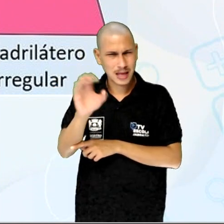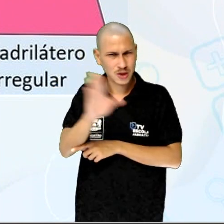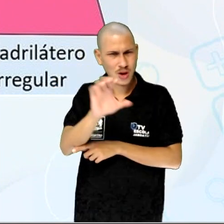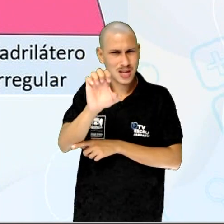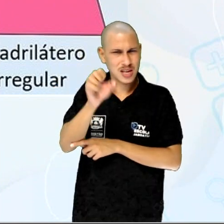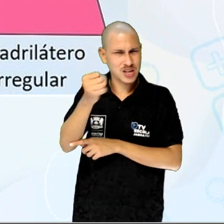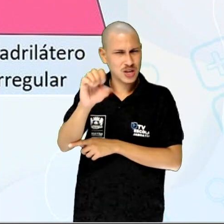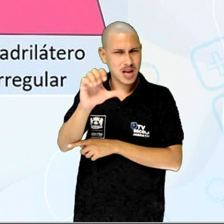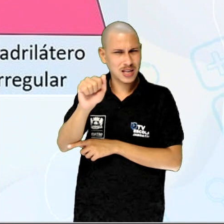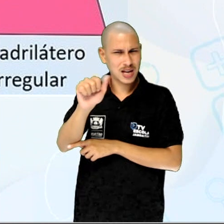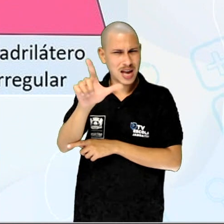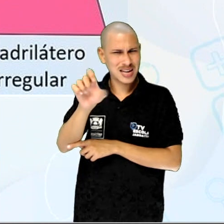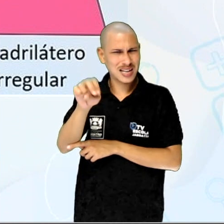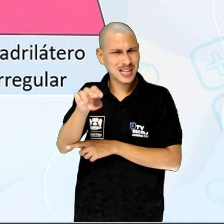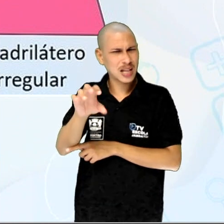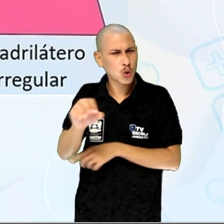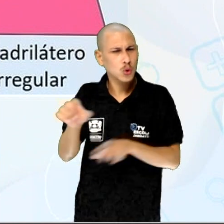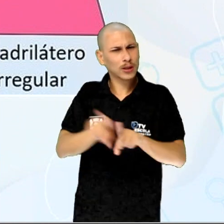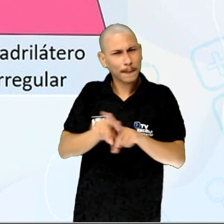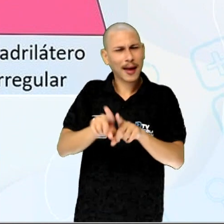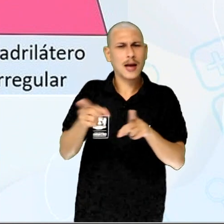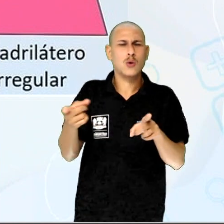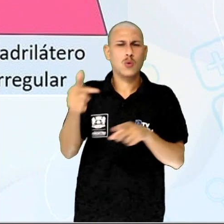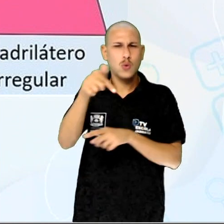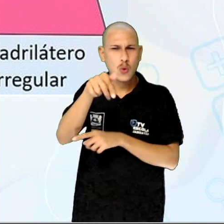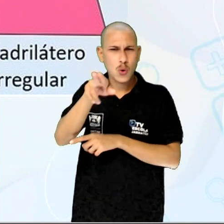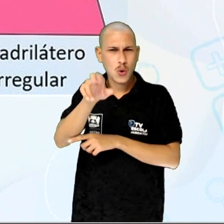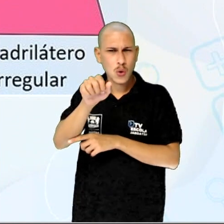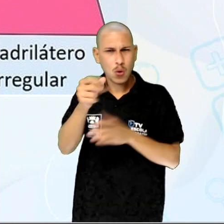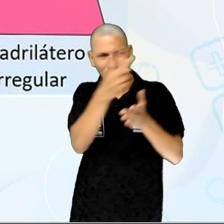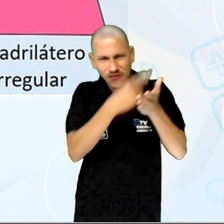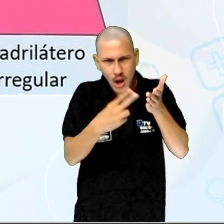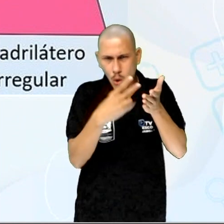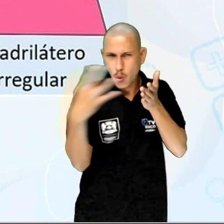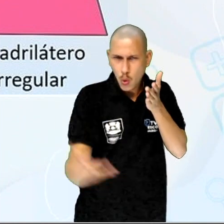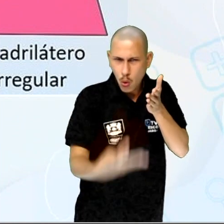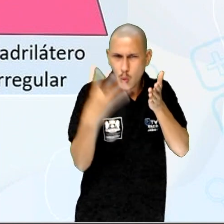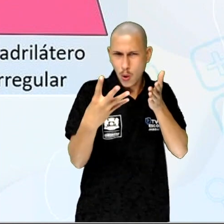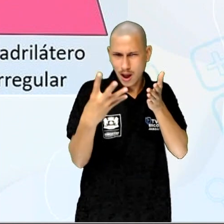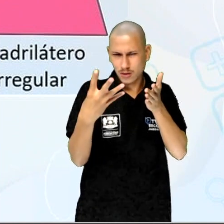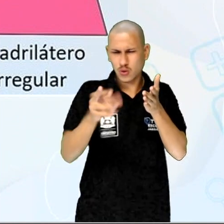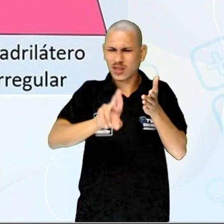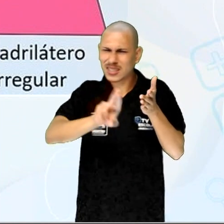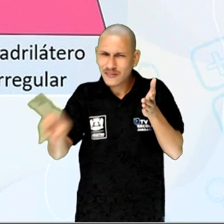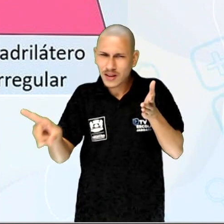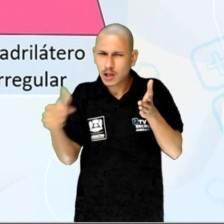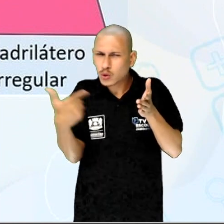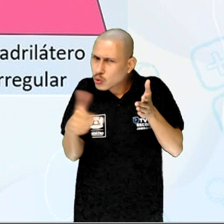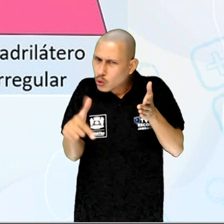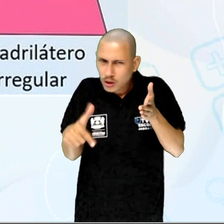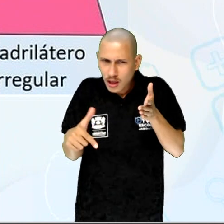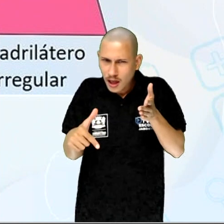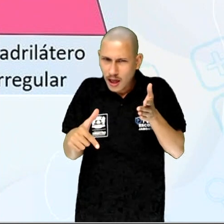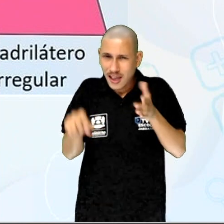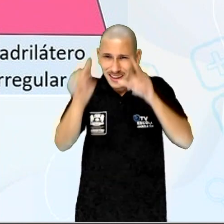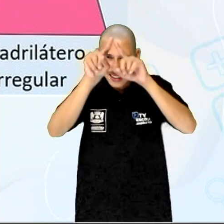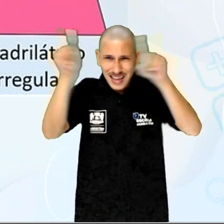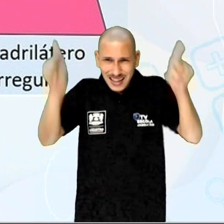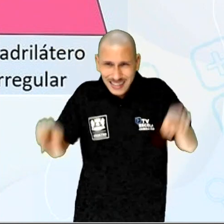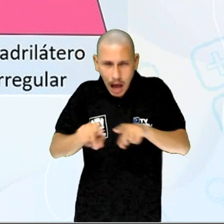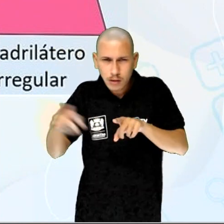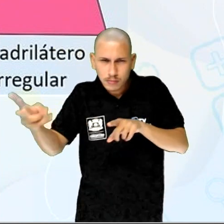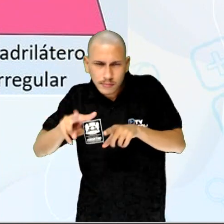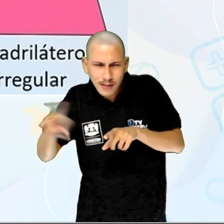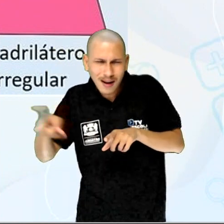diferentes. E, por fim, temos um quadrilátero irregular, né? Que é o quadrilátero que ele não tem nenhum par de lados paralelos. Então,